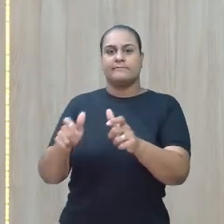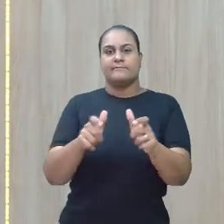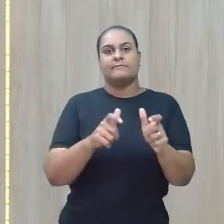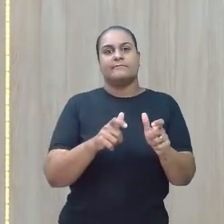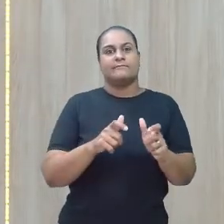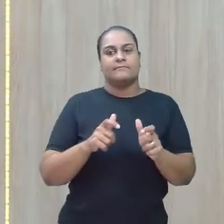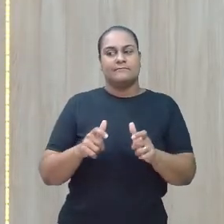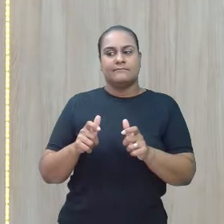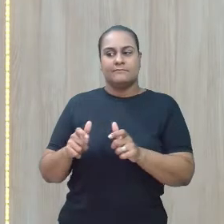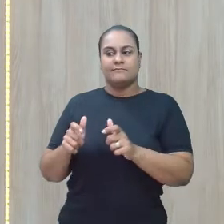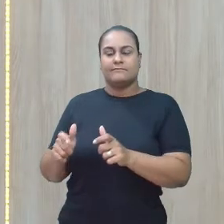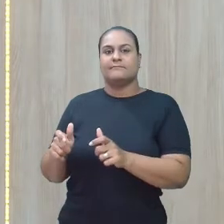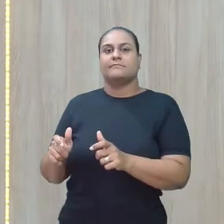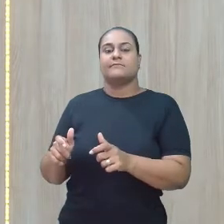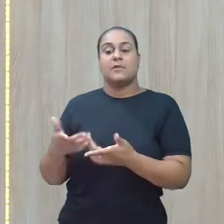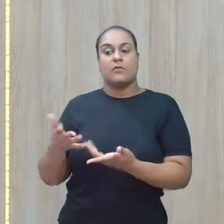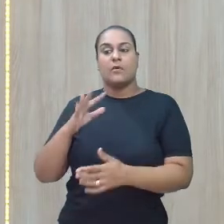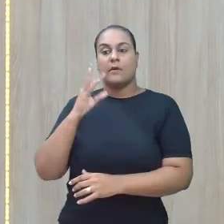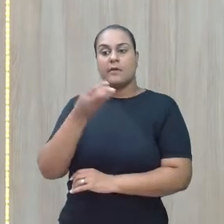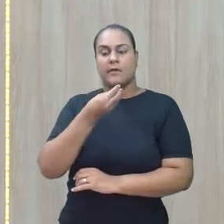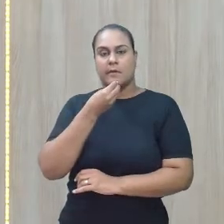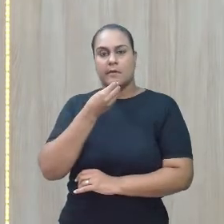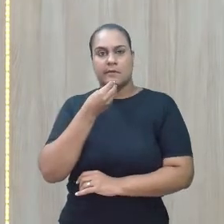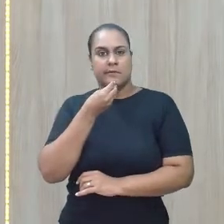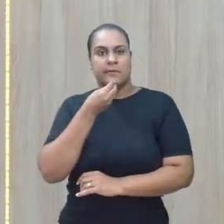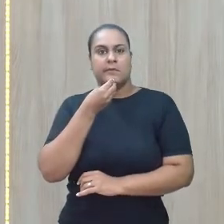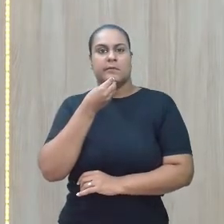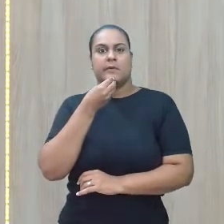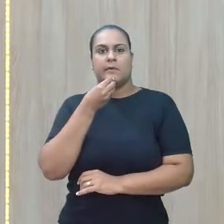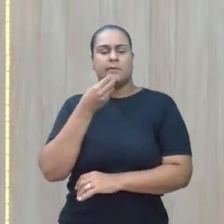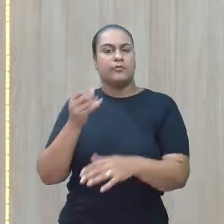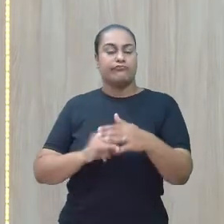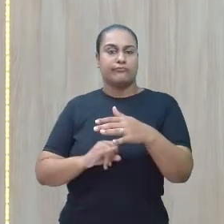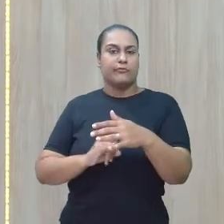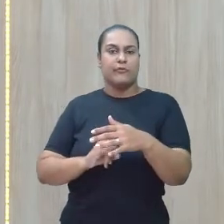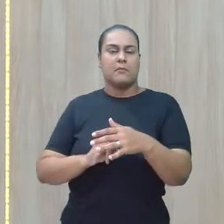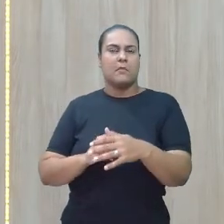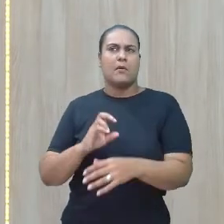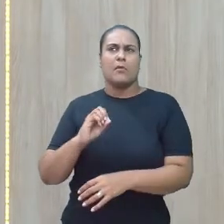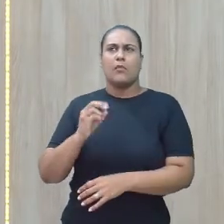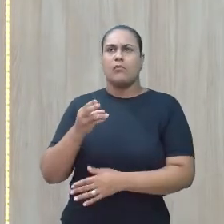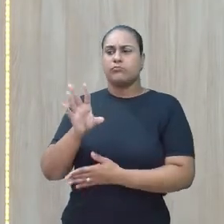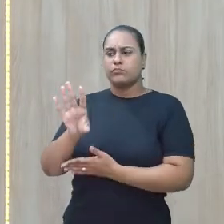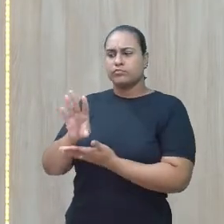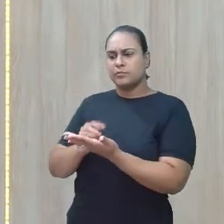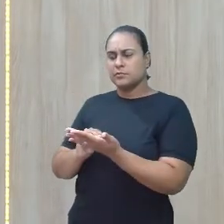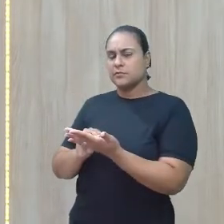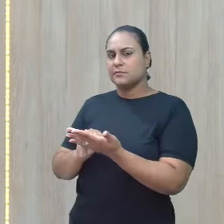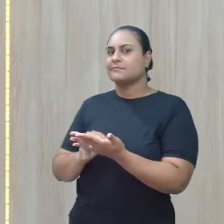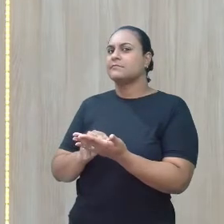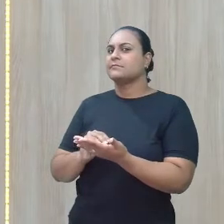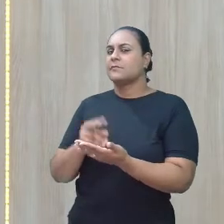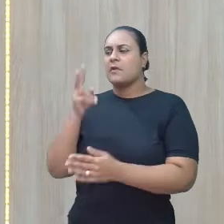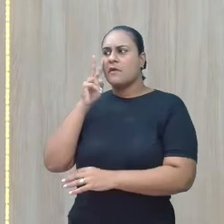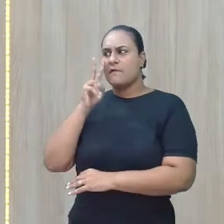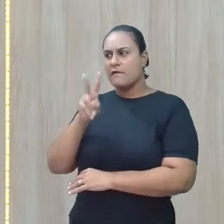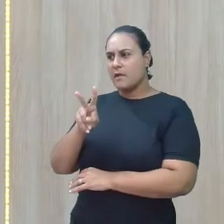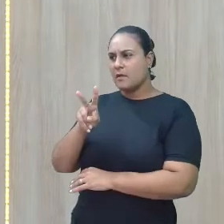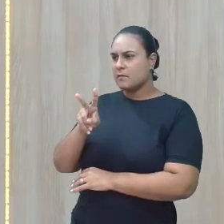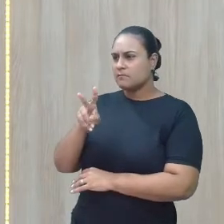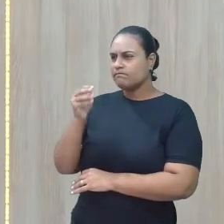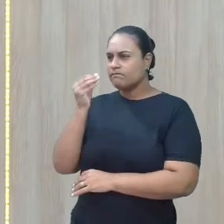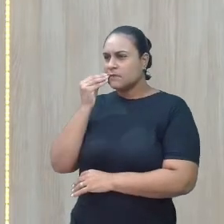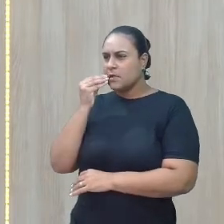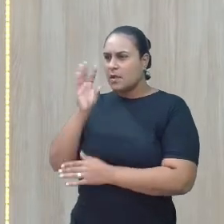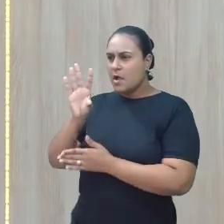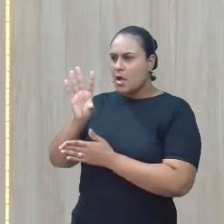são aqueles conhecimentos que se dão informalmente, ou então por imitação, por ver e por